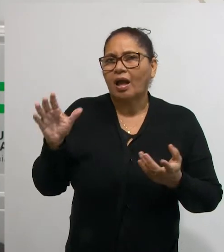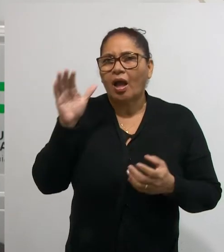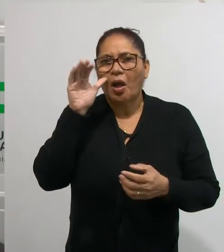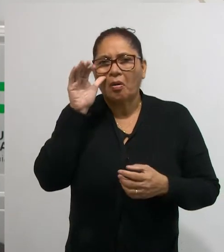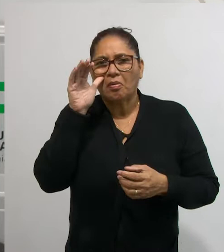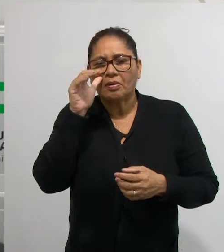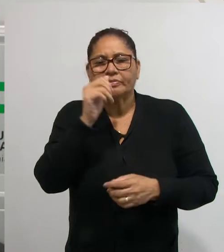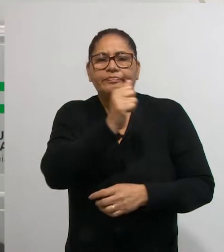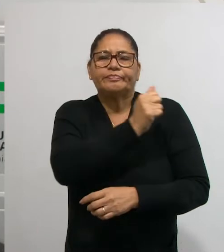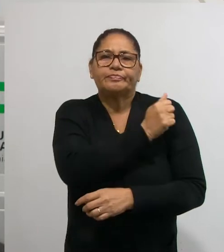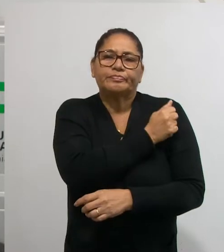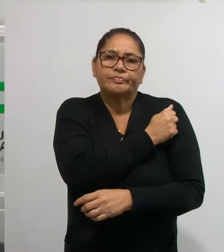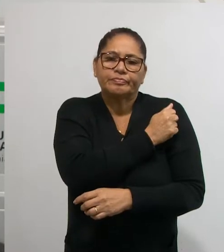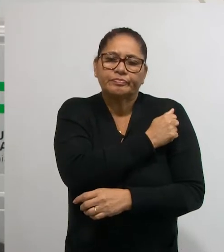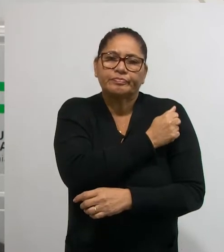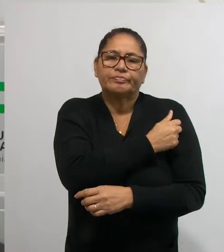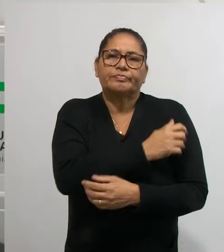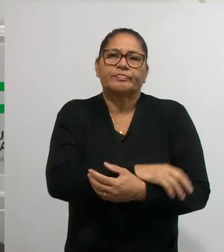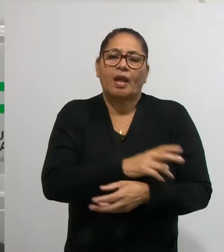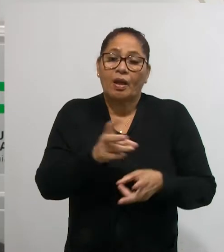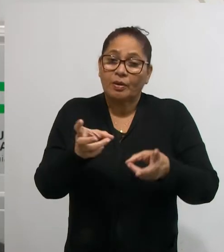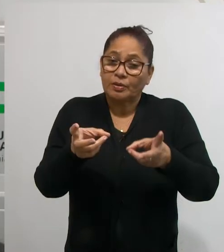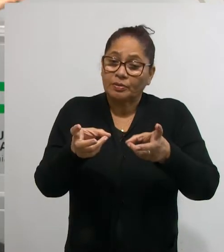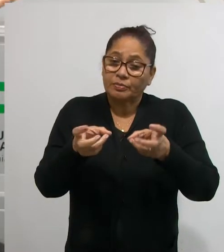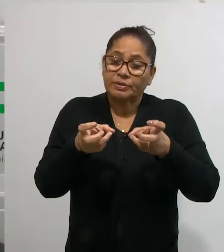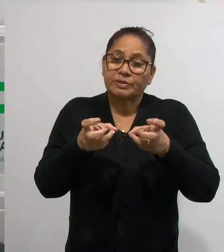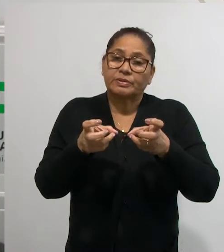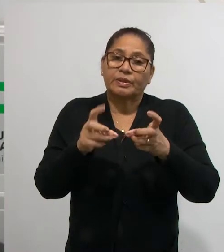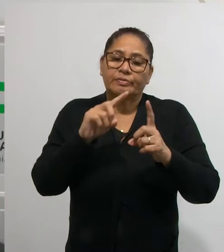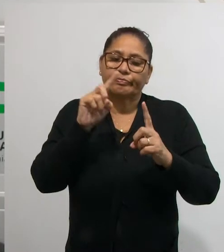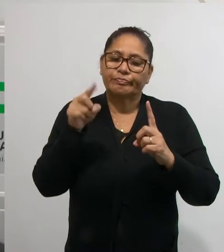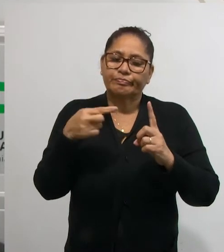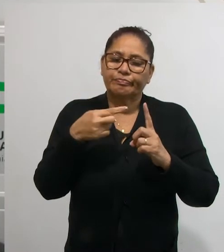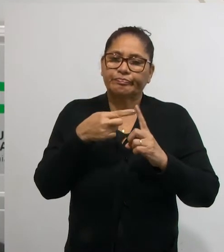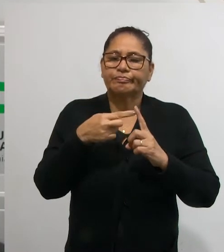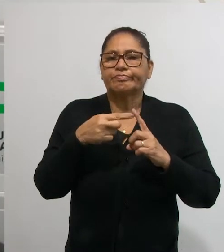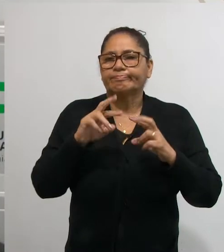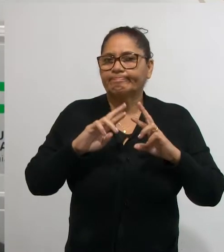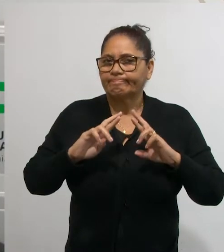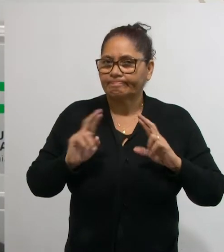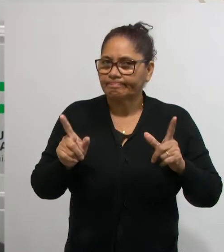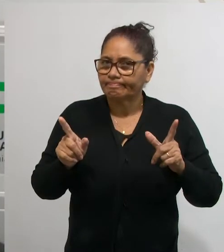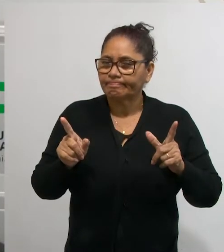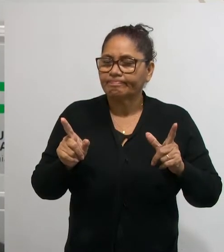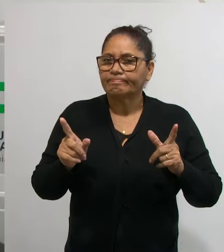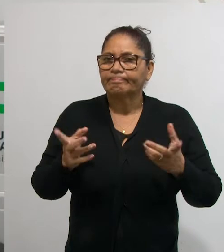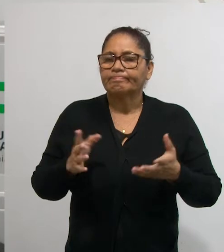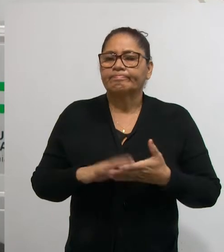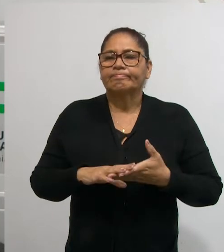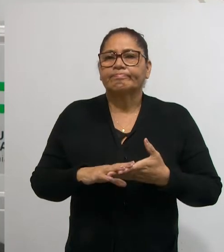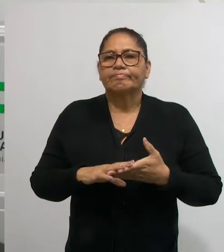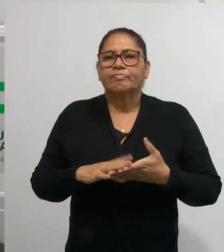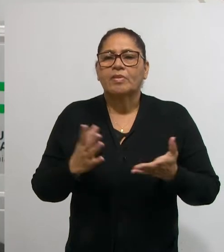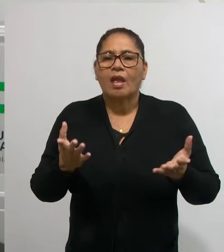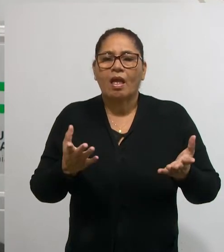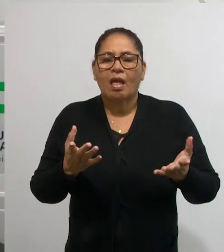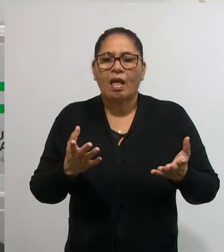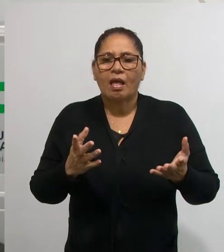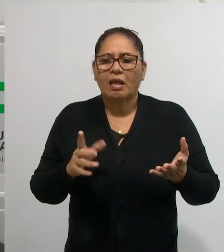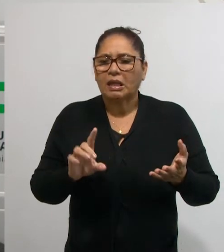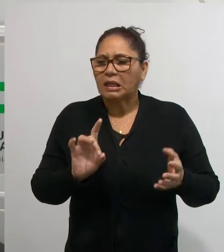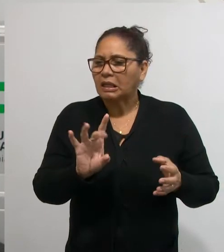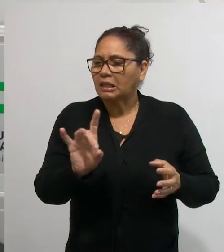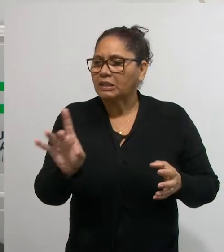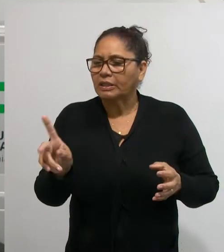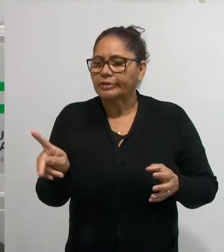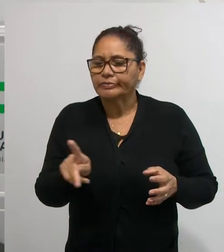do aluno mesmo. Então, percebe que há objetivos diferentes? E um vai inviabilizar o outro, porque o professor